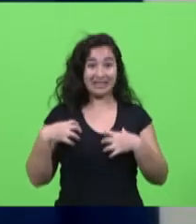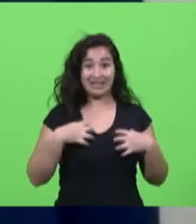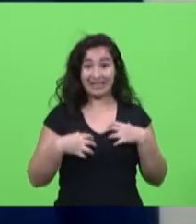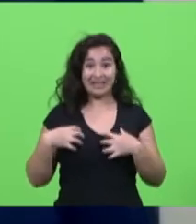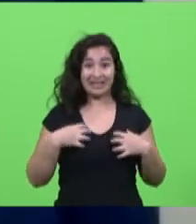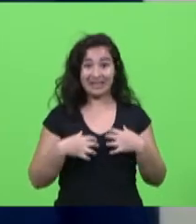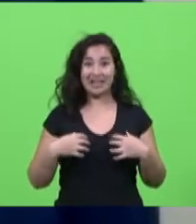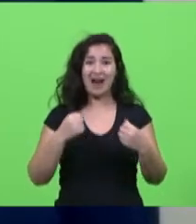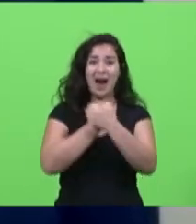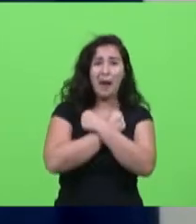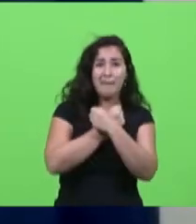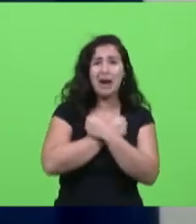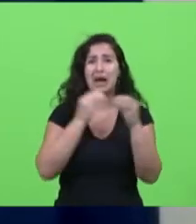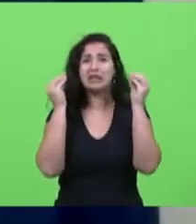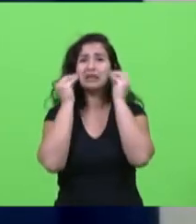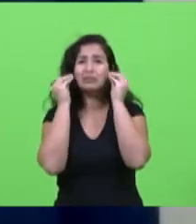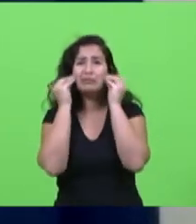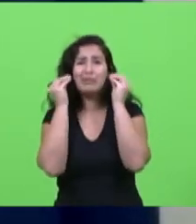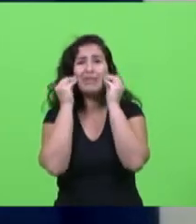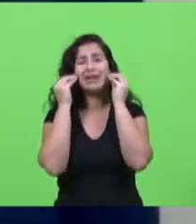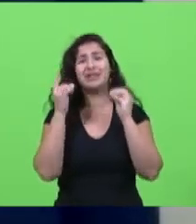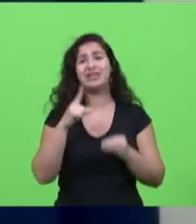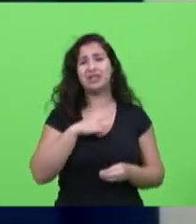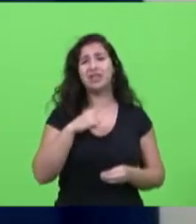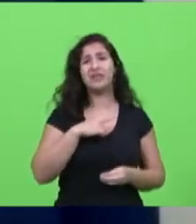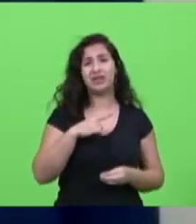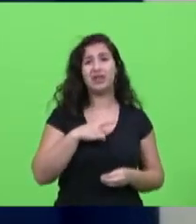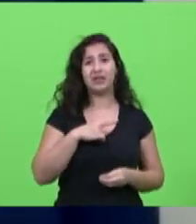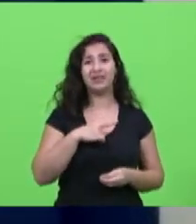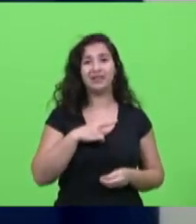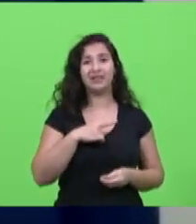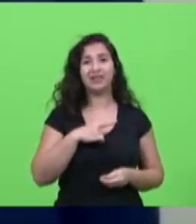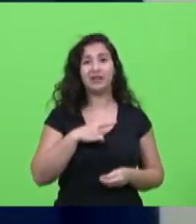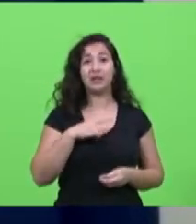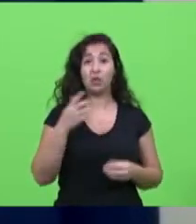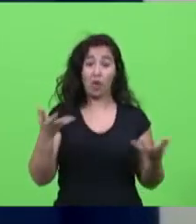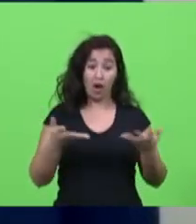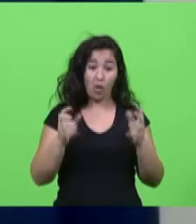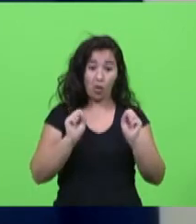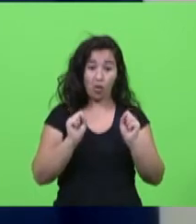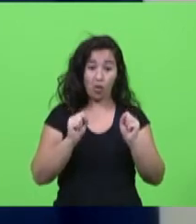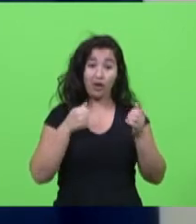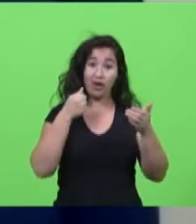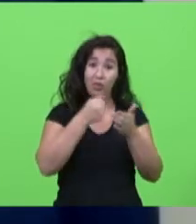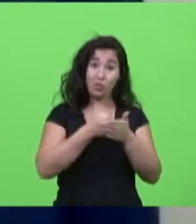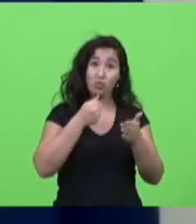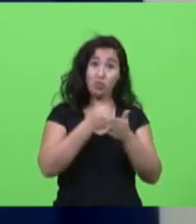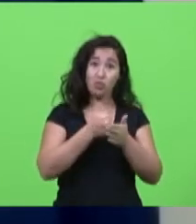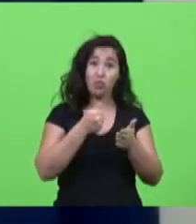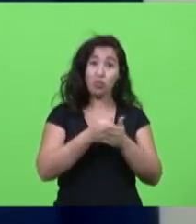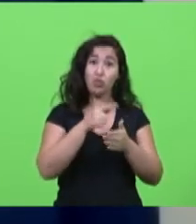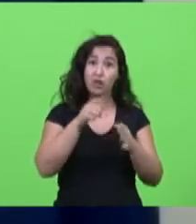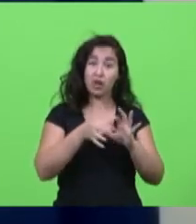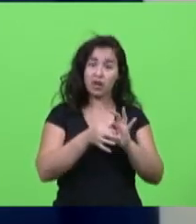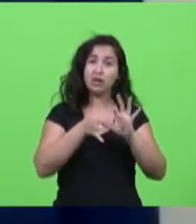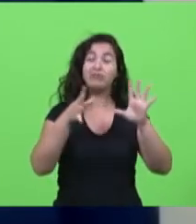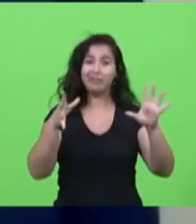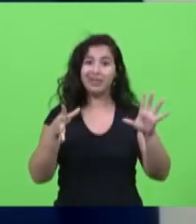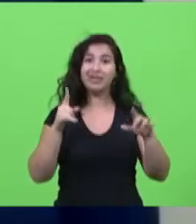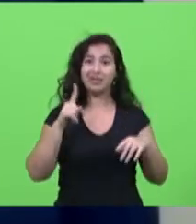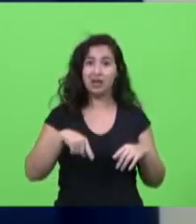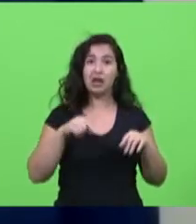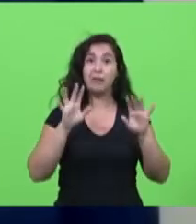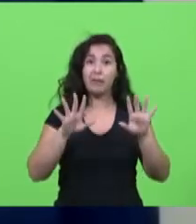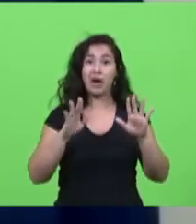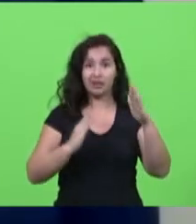elétricas. Então, o que está acontecendo agora parece uma luta. A liberdade, tudo bem, a liberdade, mas tem os